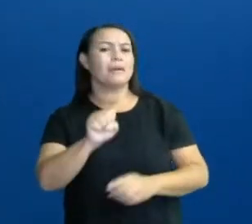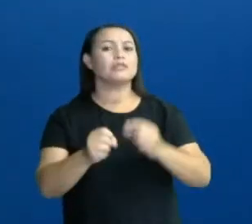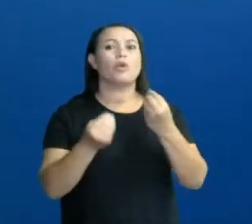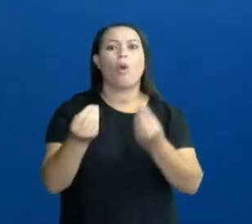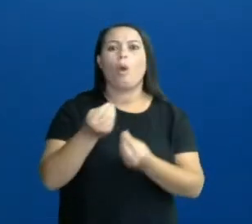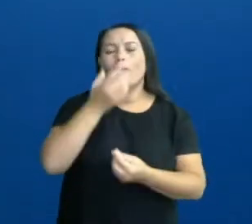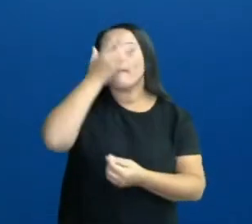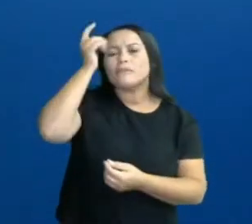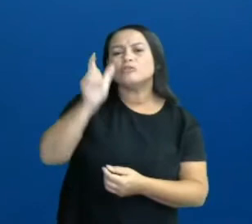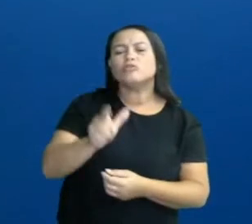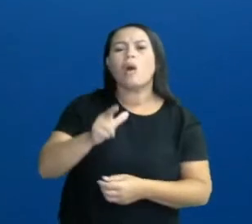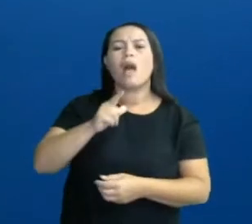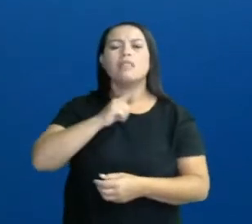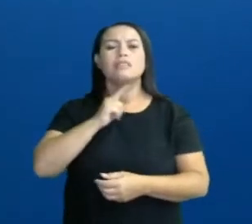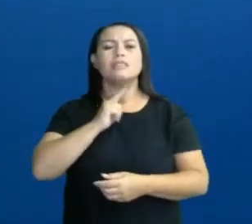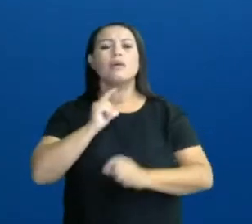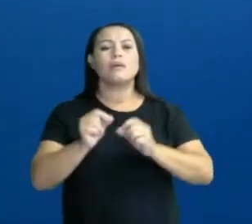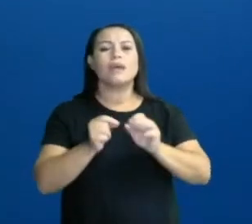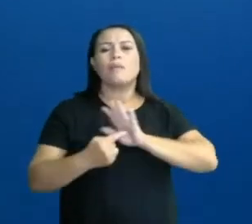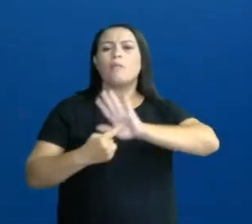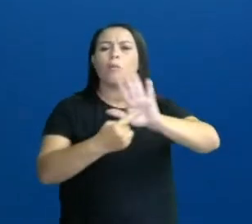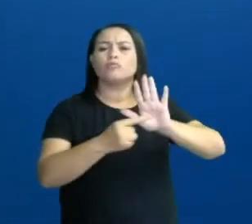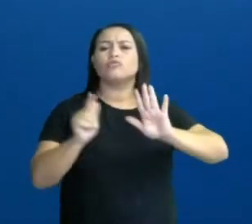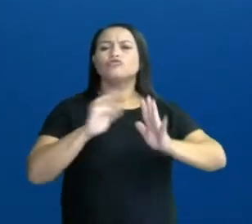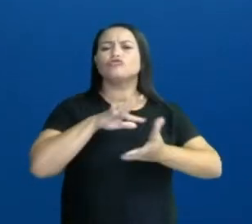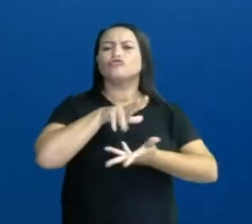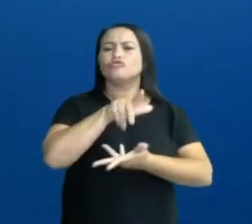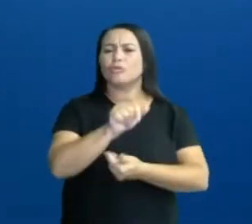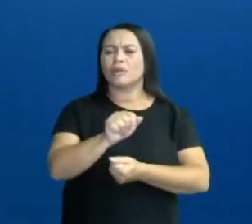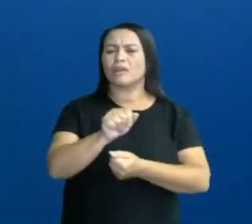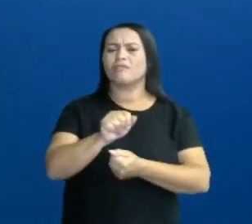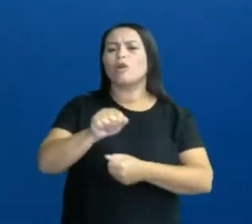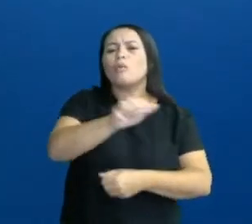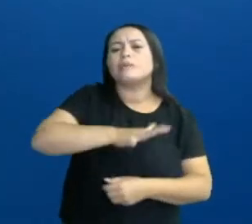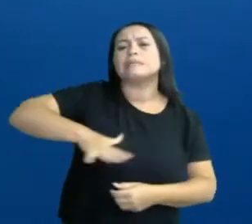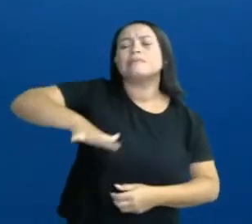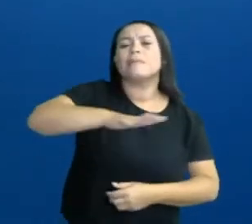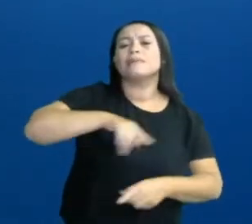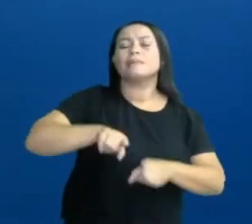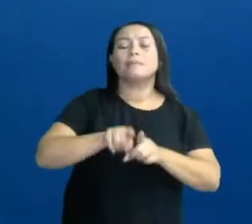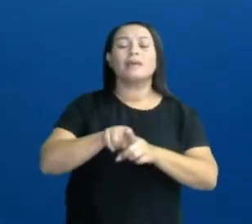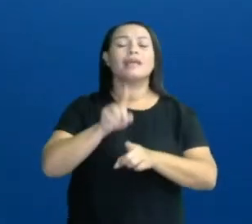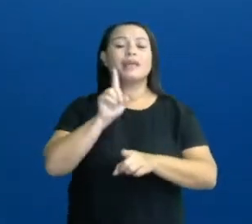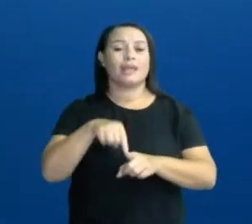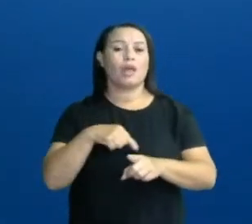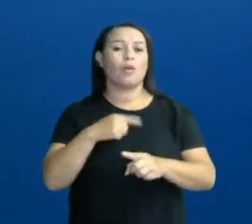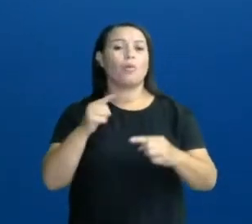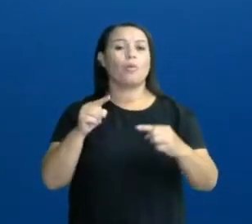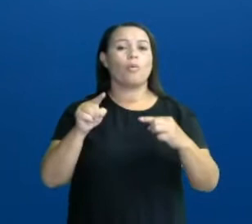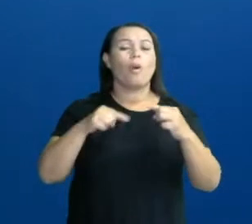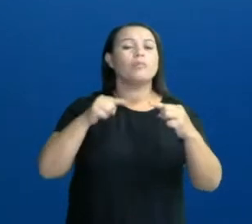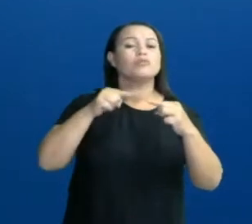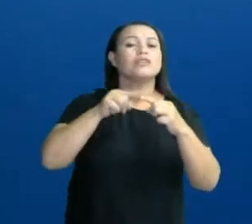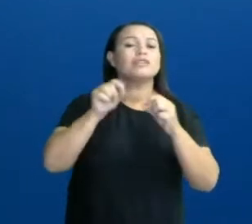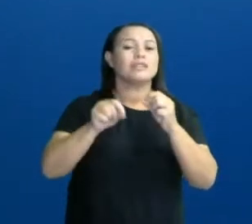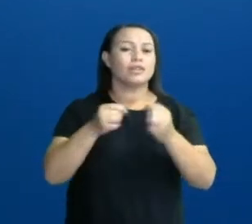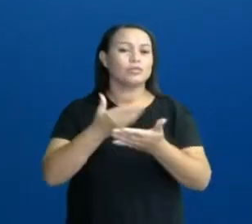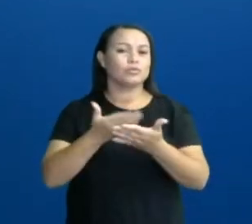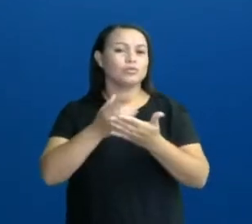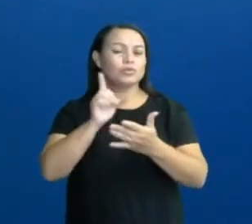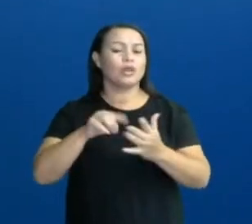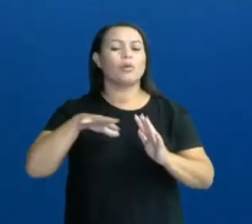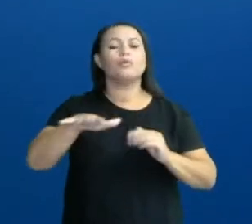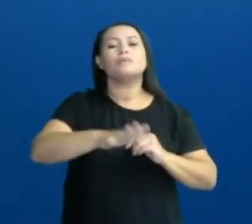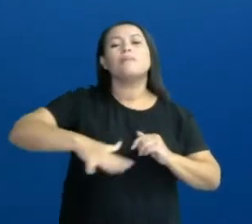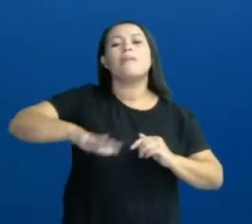apropriou para representar o espaço geográfico. Até porque a gente sabe que o objeto de estudo da geografia é exatamente o espaço geográfico, tá?